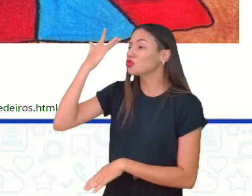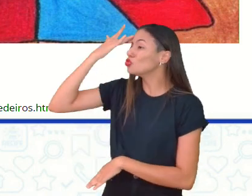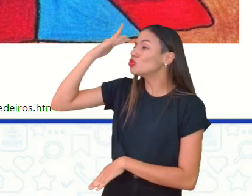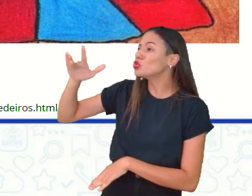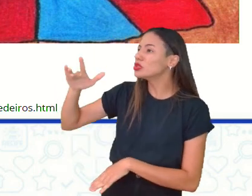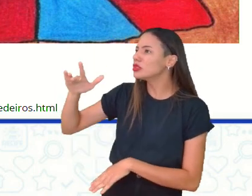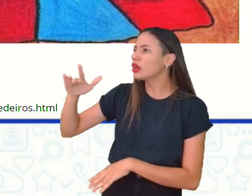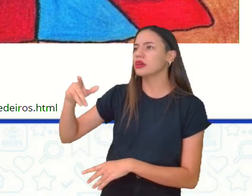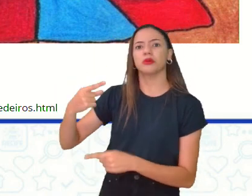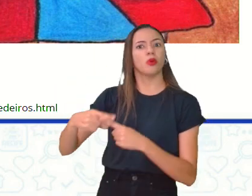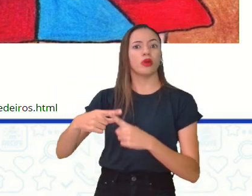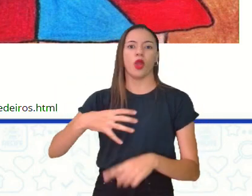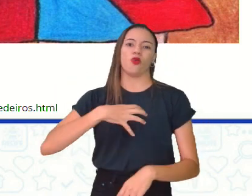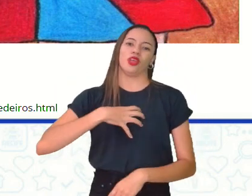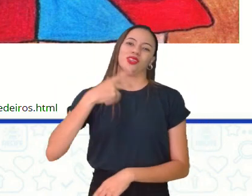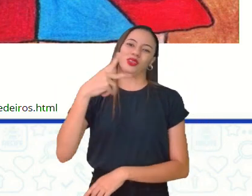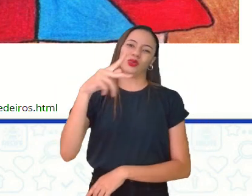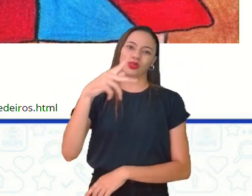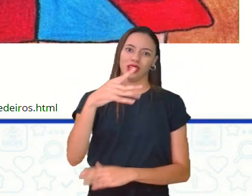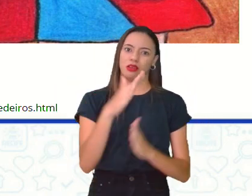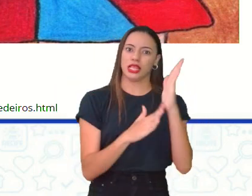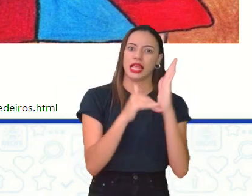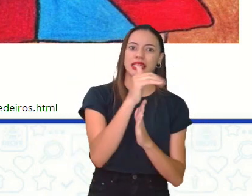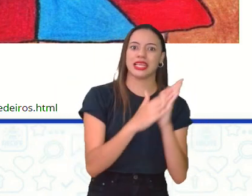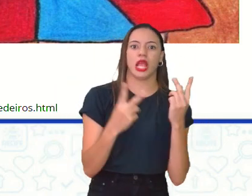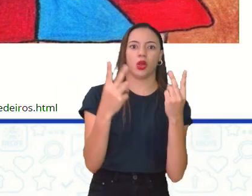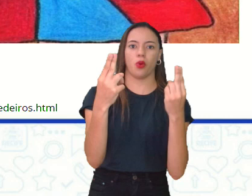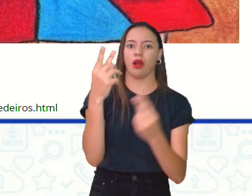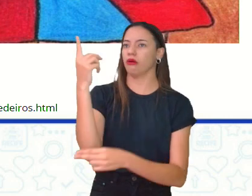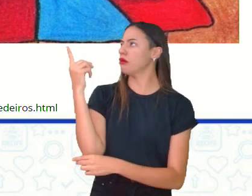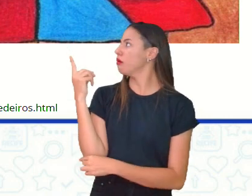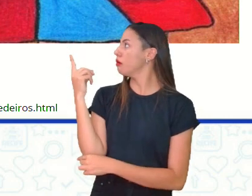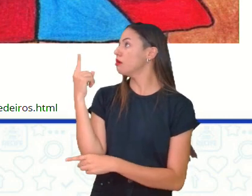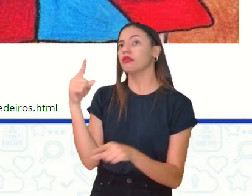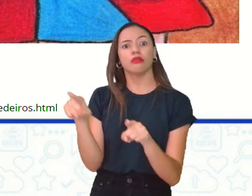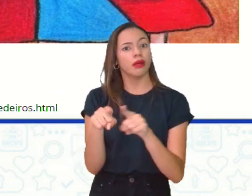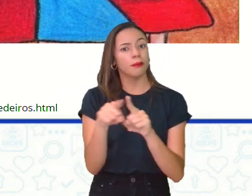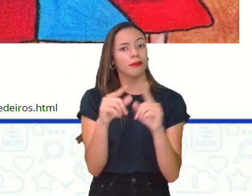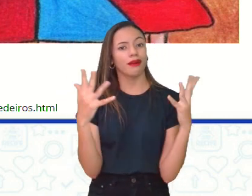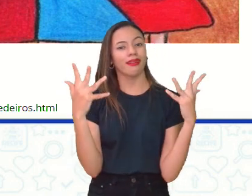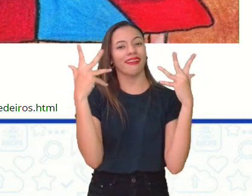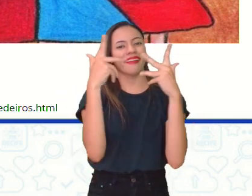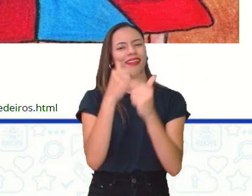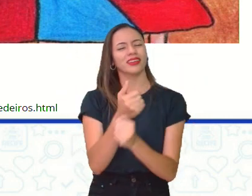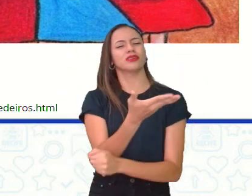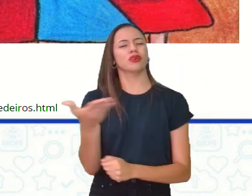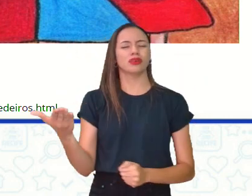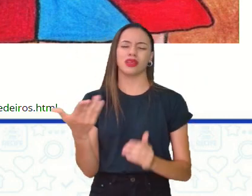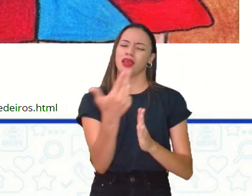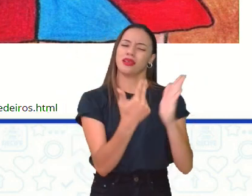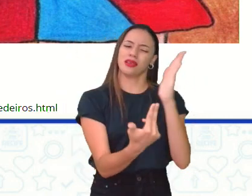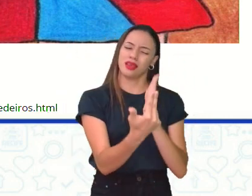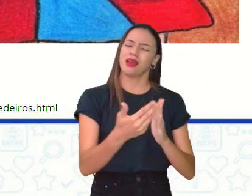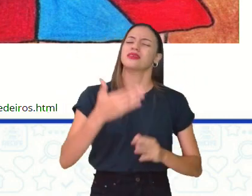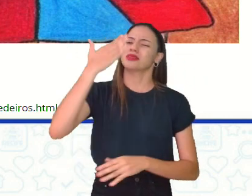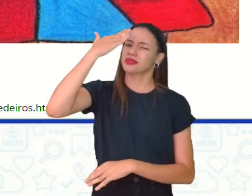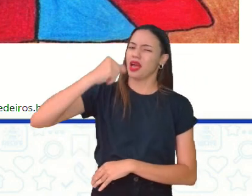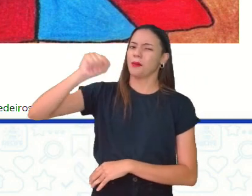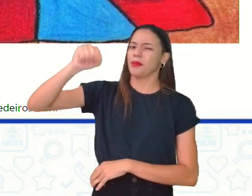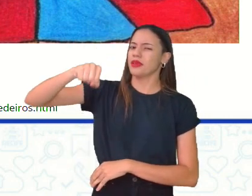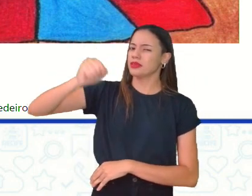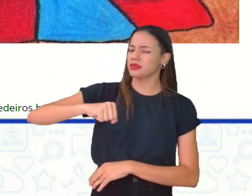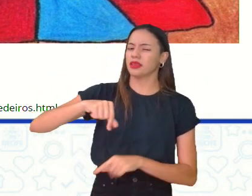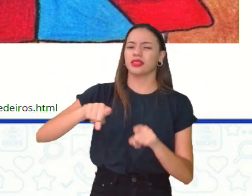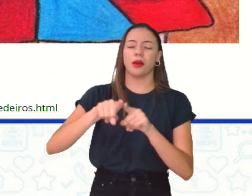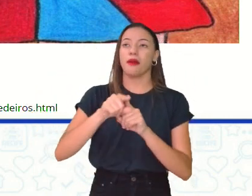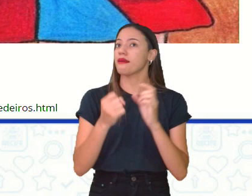desenha dessa forma, um pouco parecido com isso aí. E isso é belíssimo, e vocês sabem desenhar e sabem construir qualquer imagem que